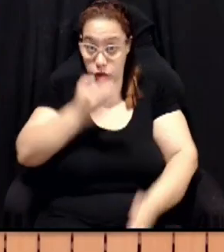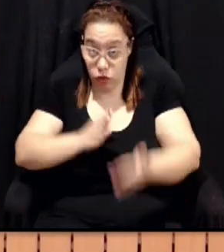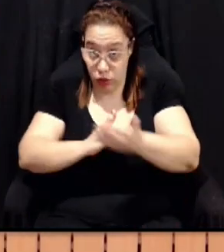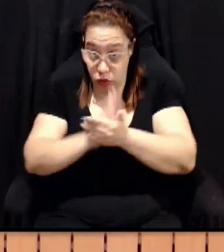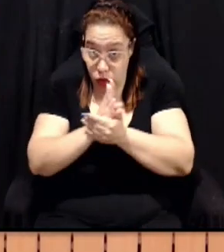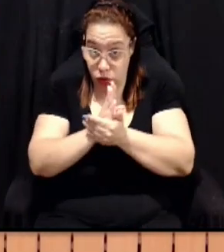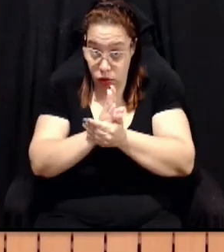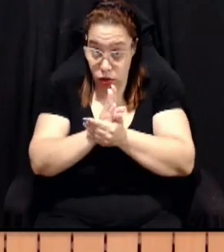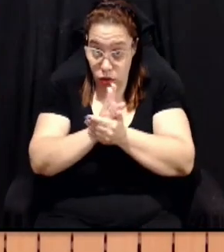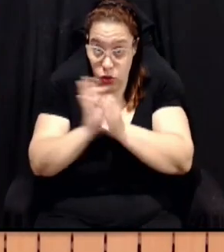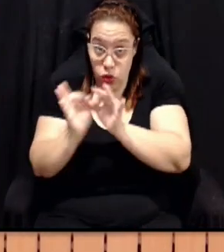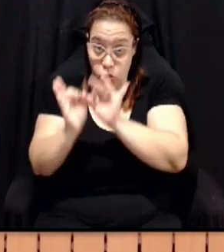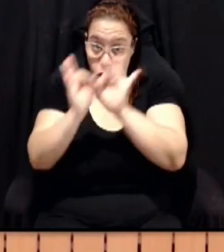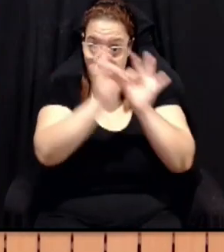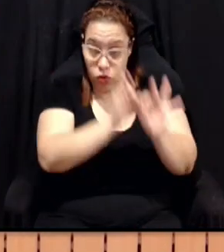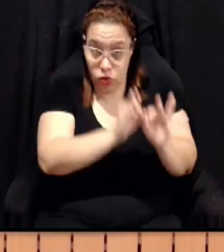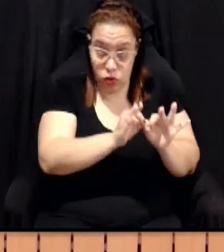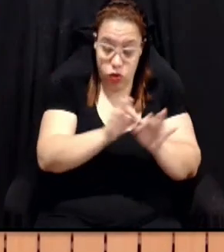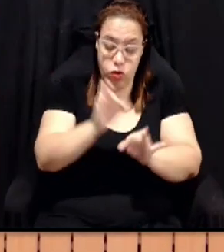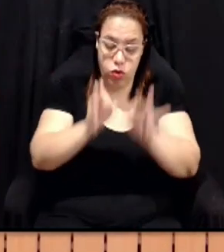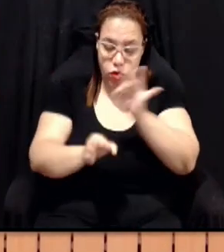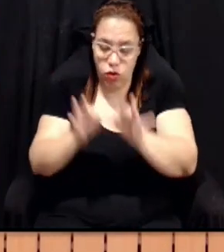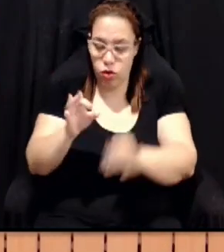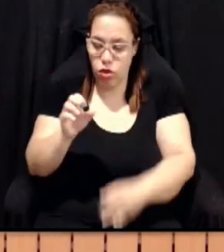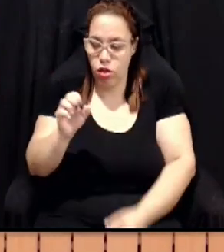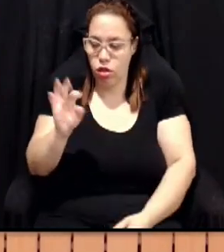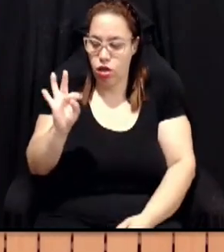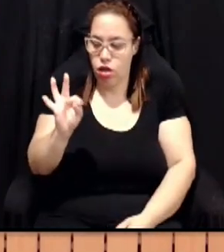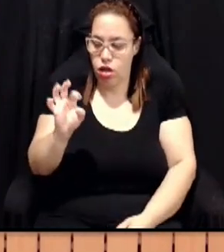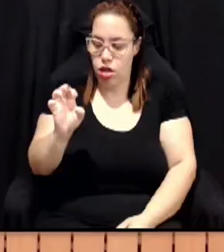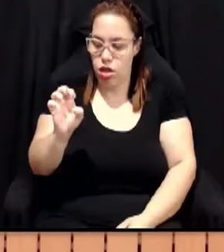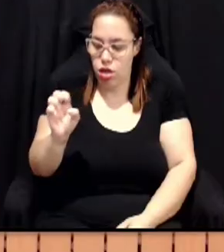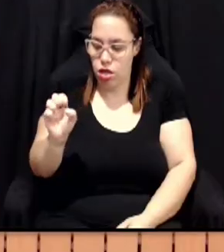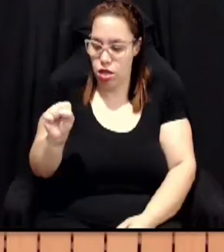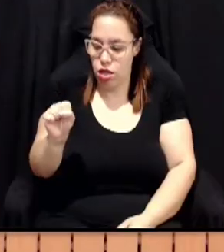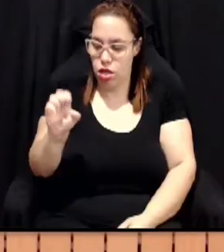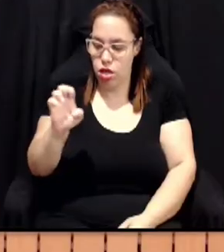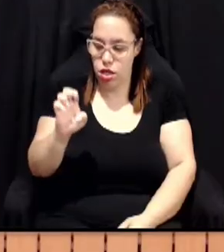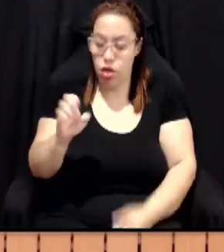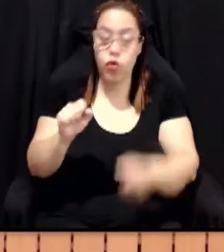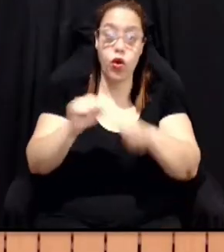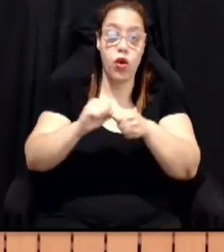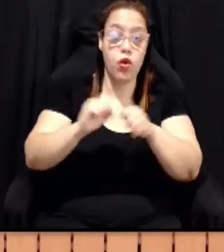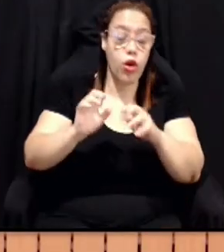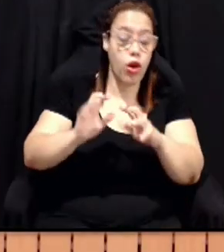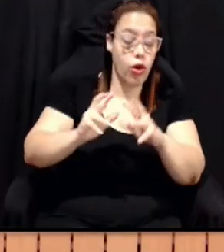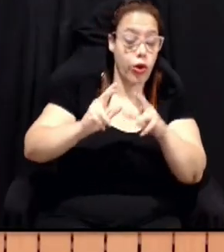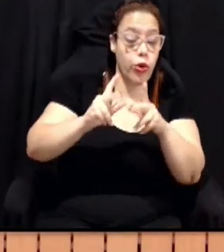acompanhando o Tribunal de Contas, acompanhando o Tribunal, porque foi feito todo esses